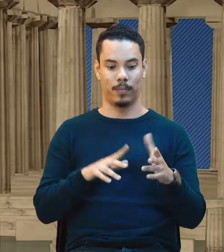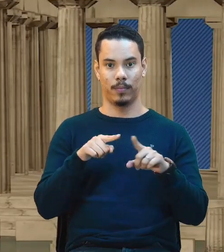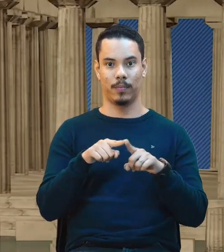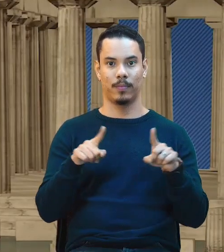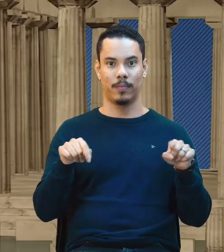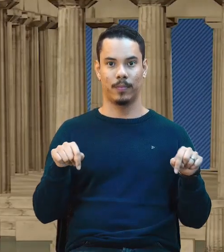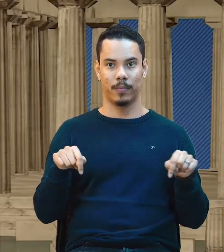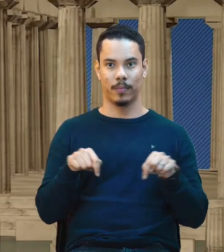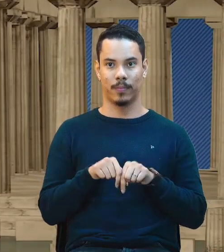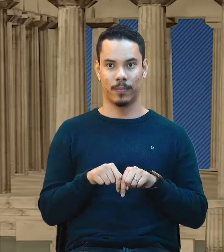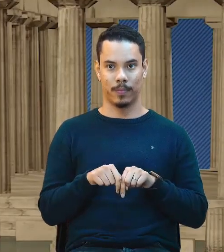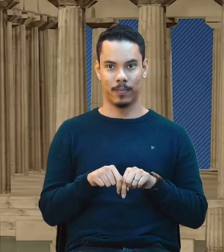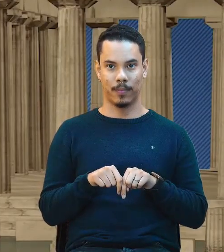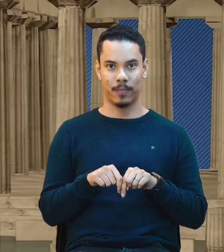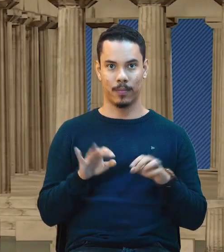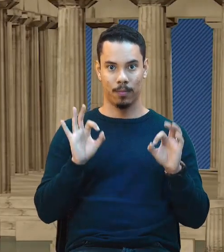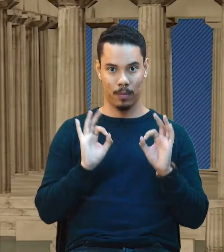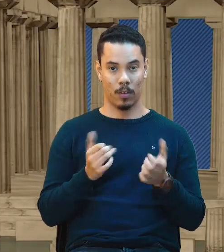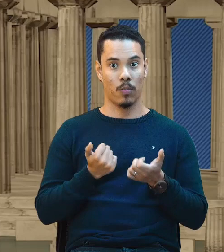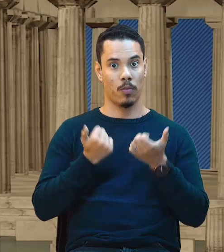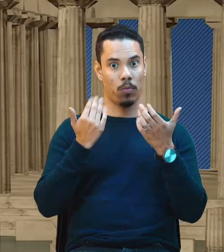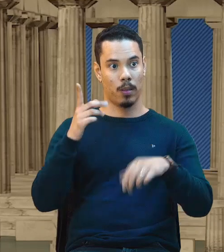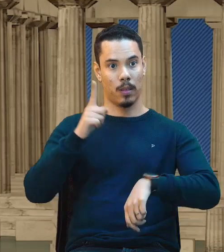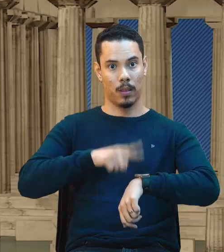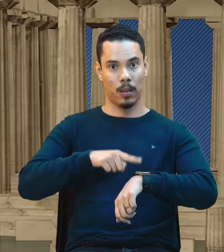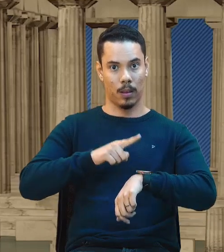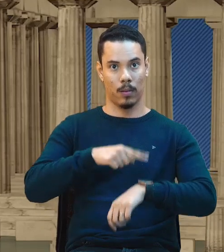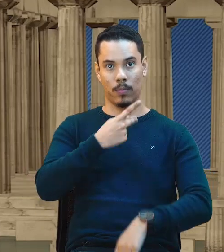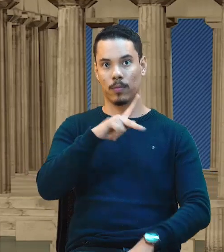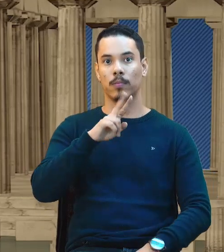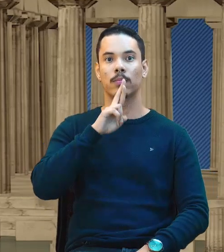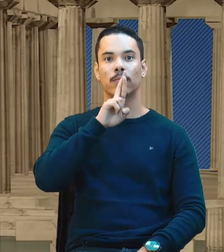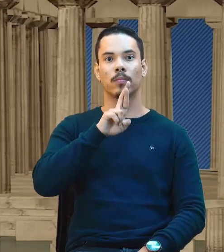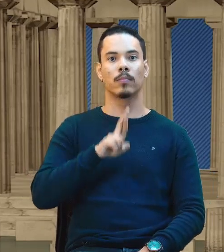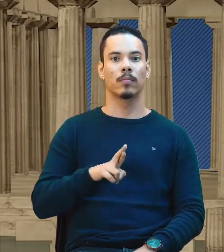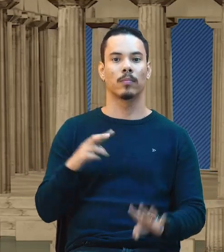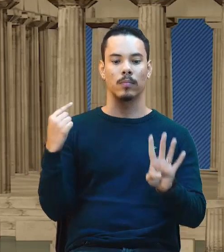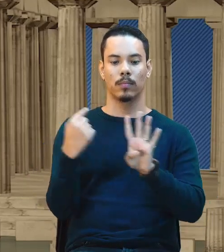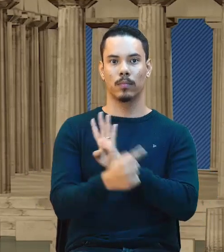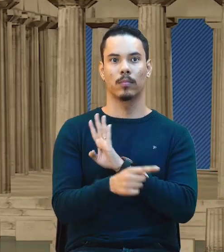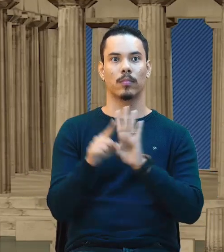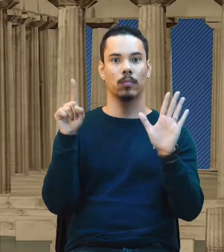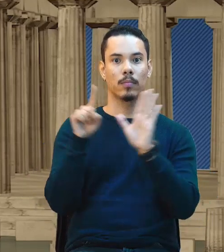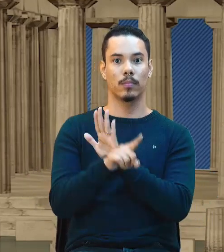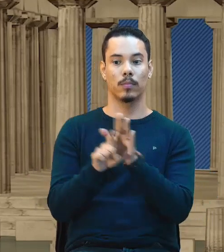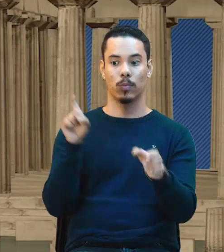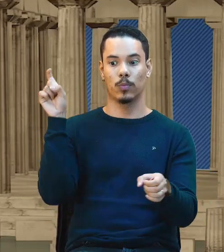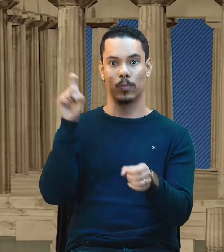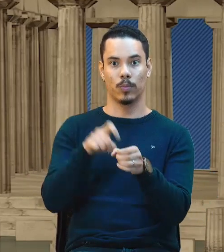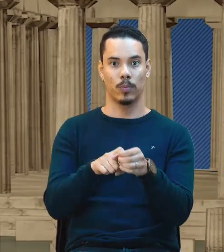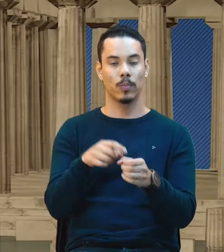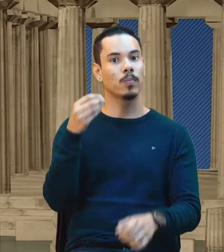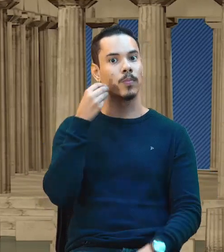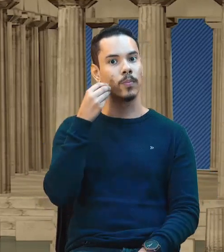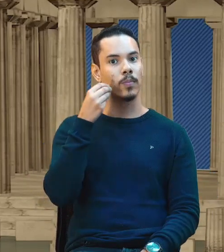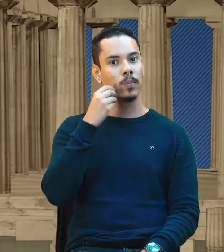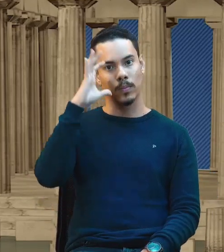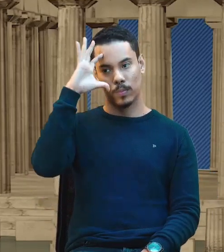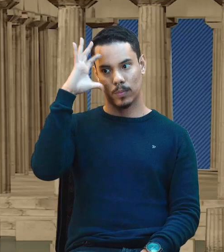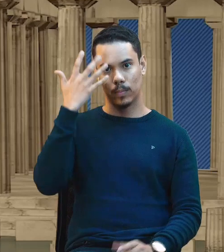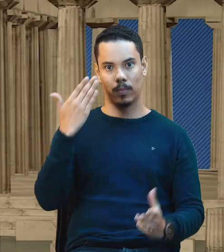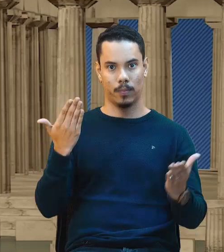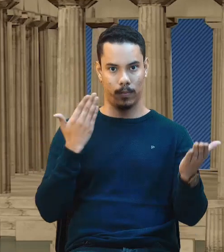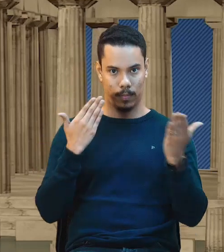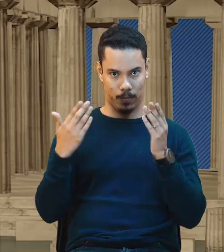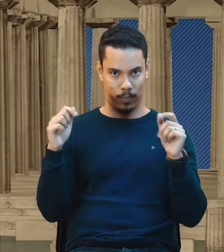Atividade de sala. Vou dar um tempinho para vocês responderem as 4 perguntas e voltaremos para podemos compará-las, fazer